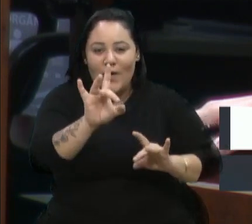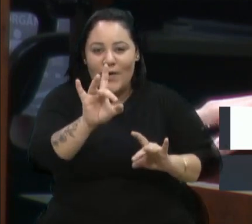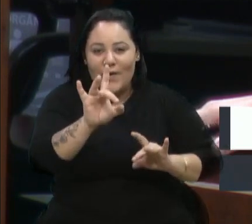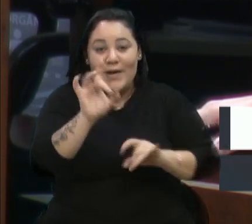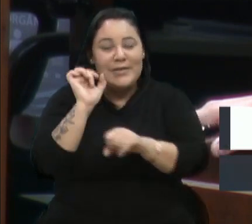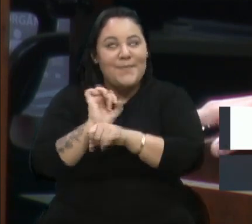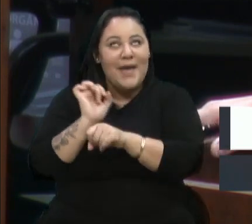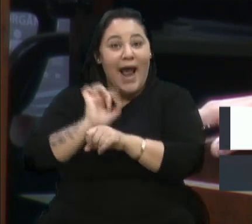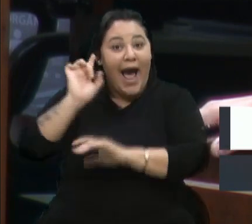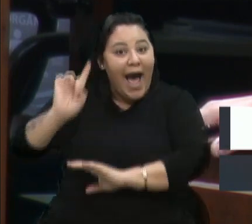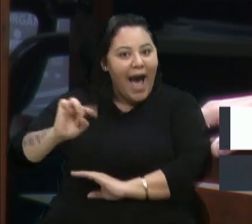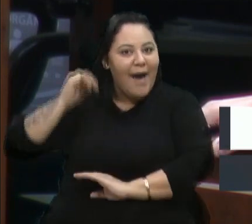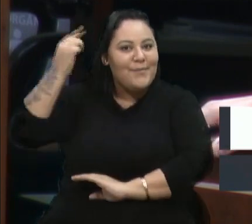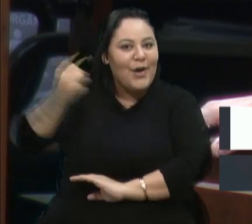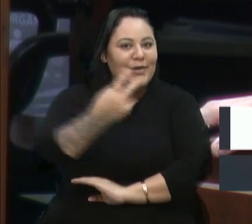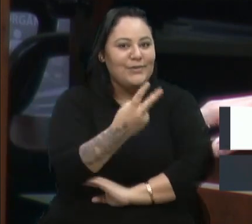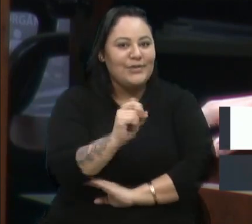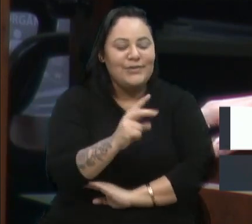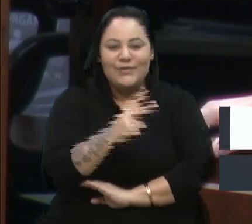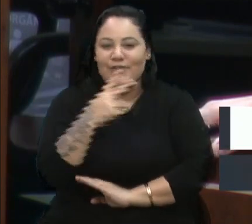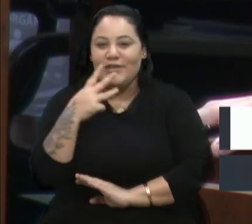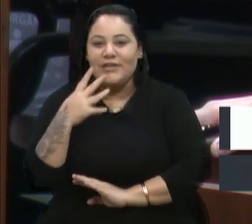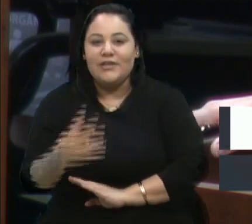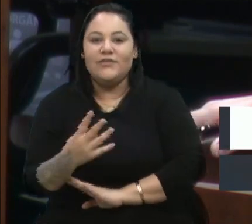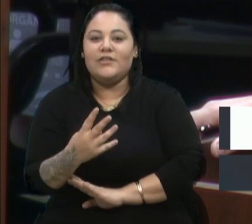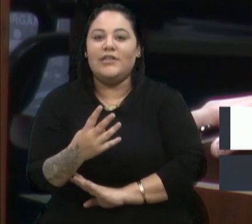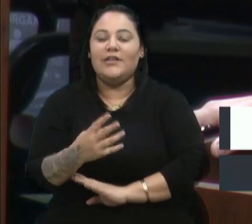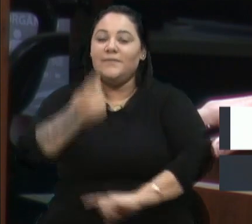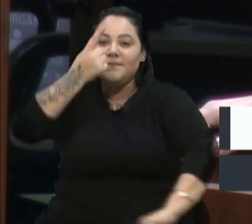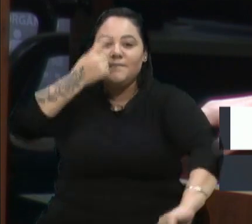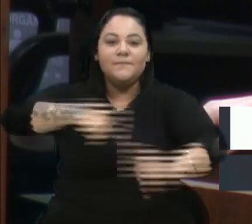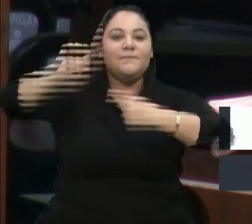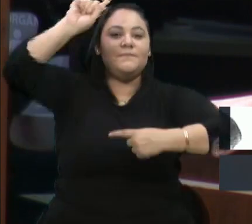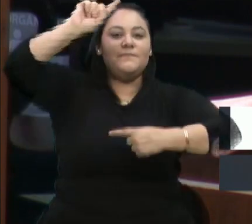a 9ª edição em 2024, superando o número de